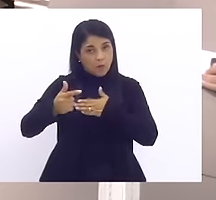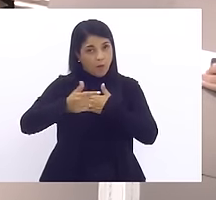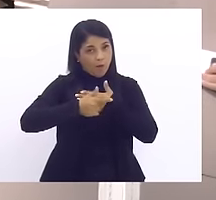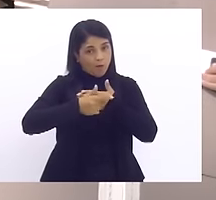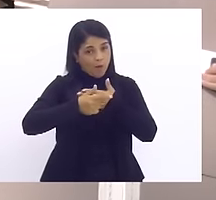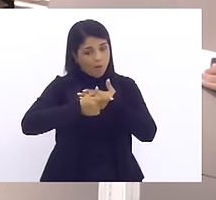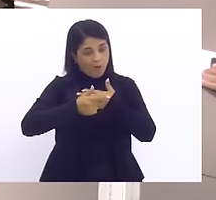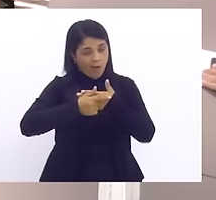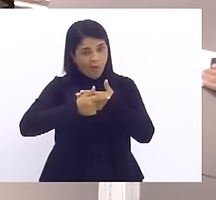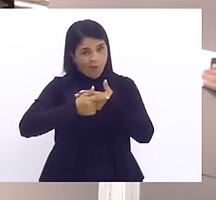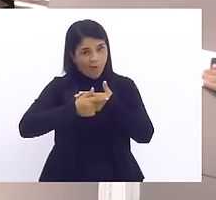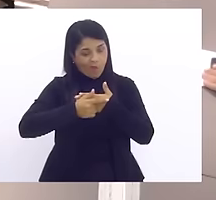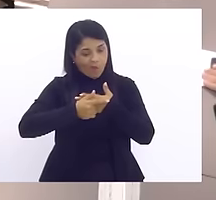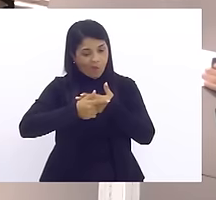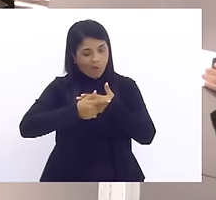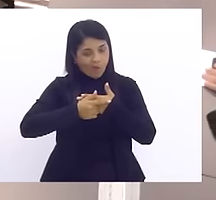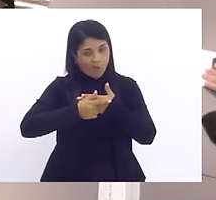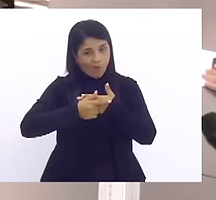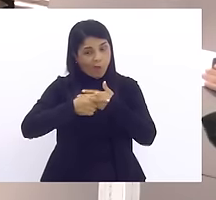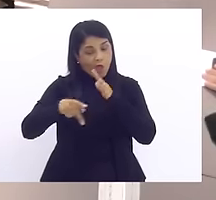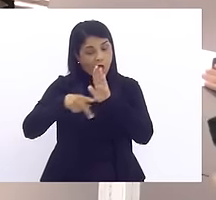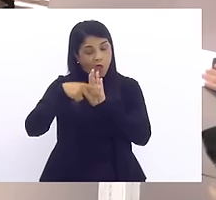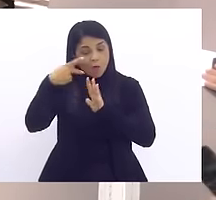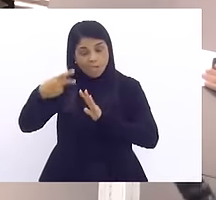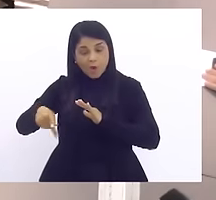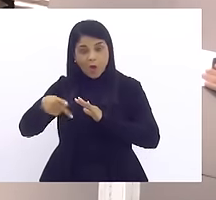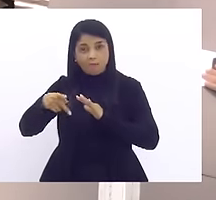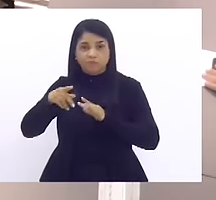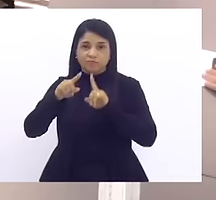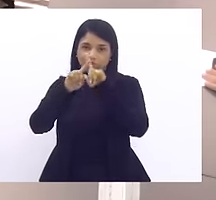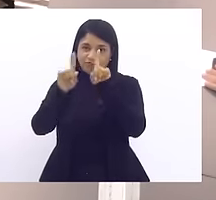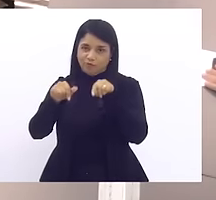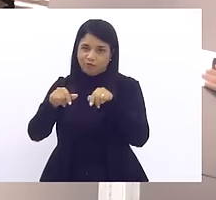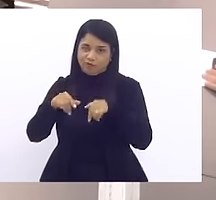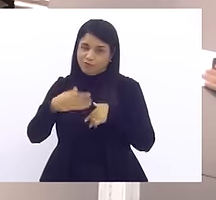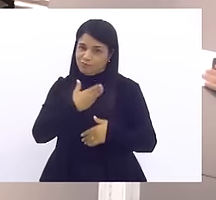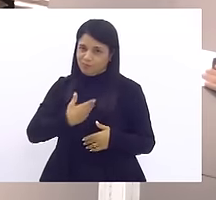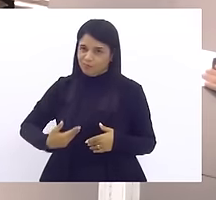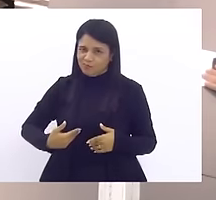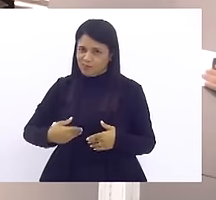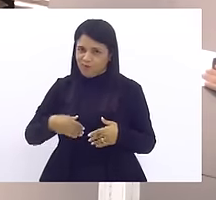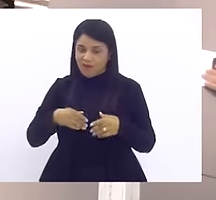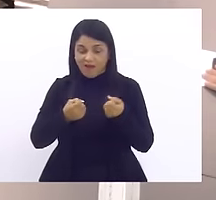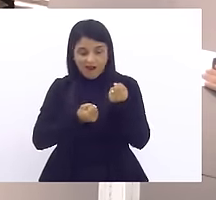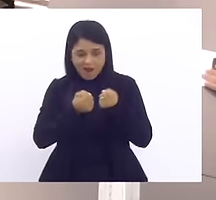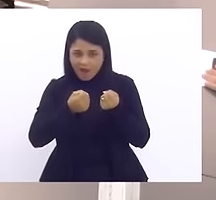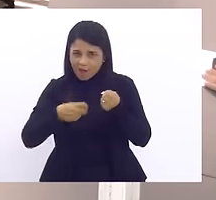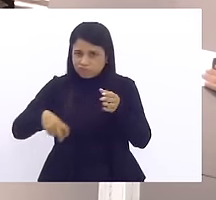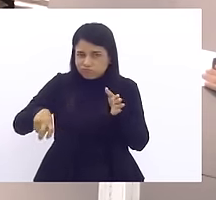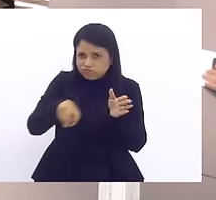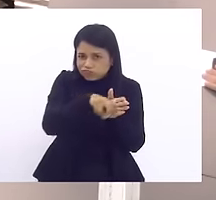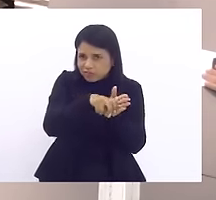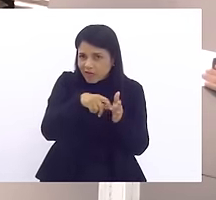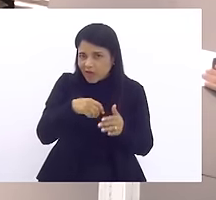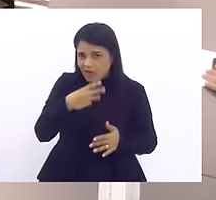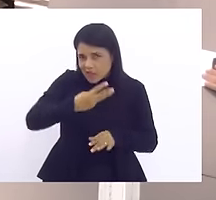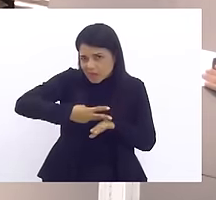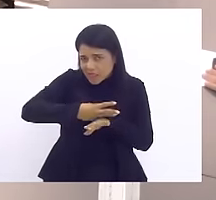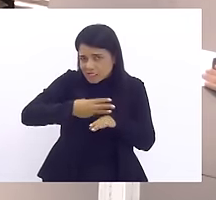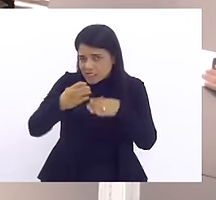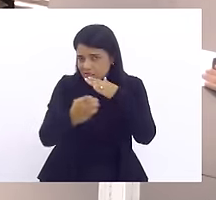que deveria ser da gente público mas senhora a de se convite lacrar um carro não é para um terceirizado fazer é